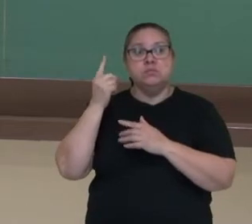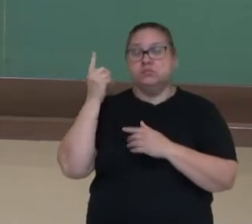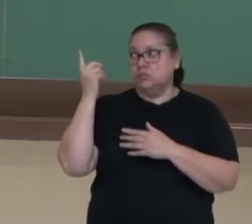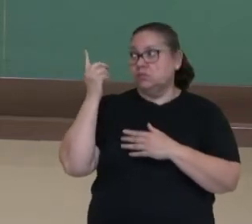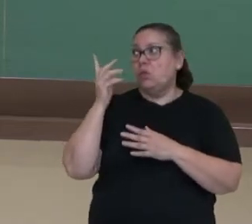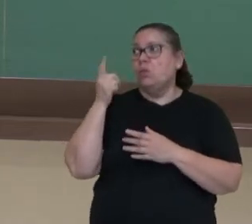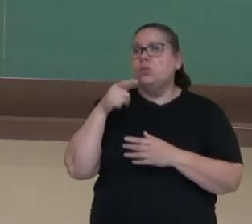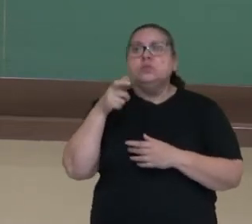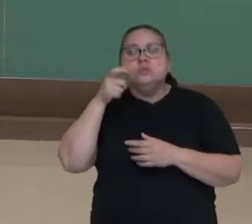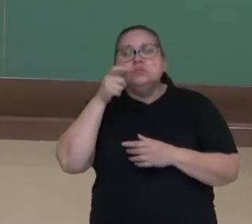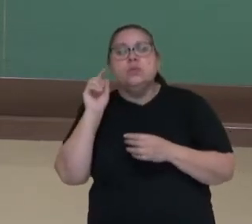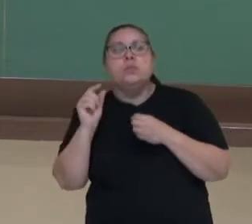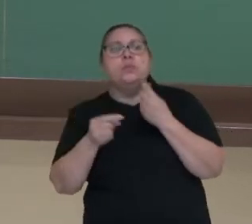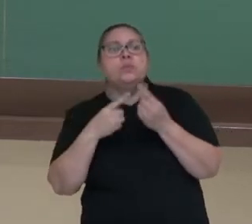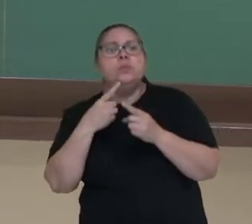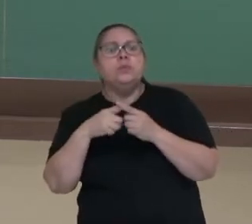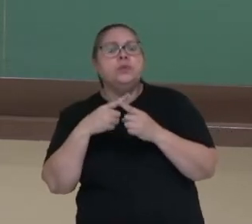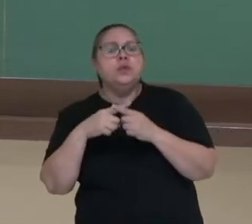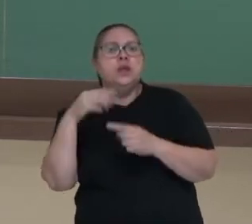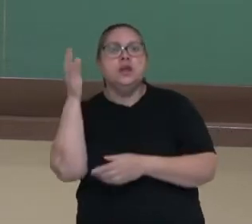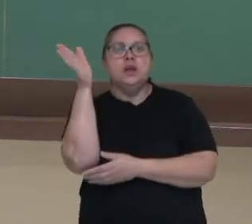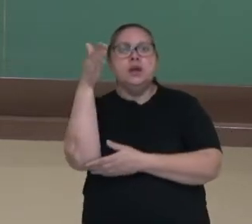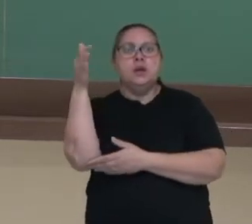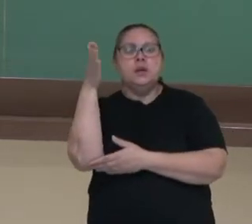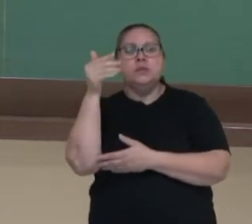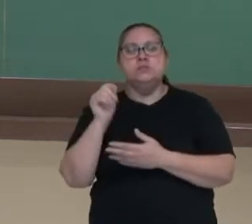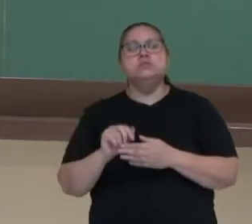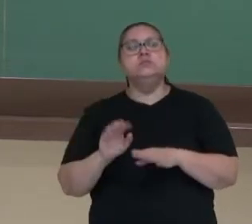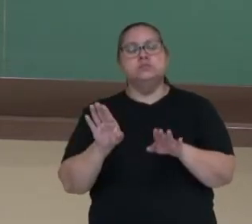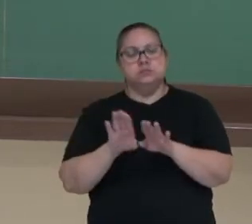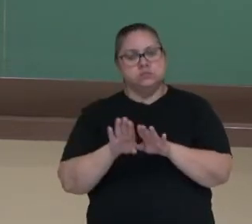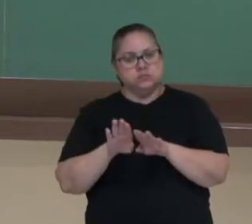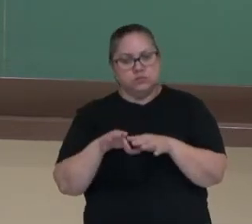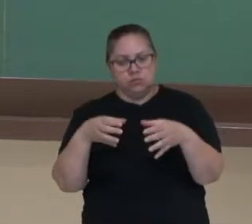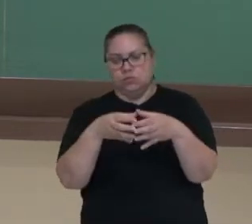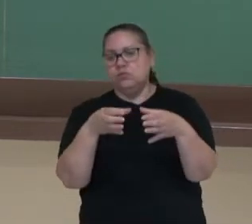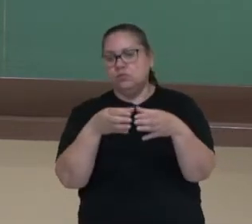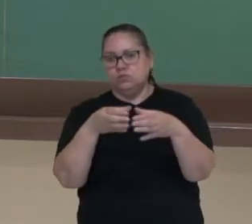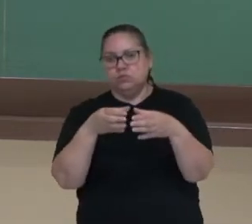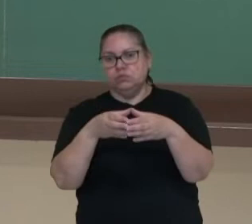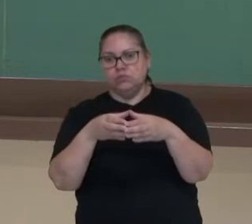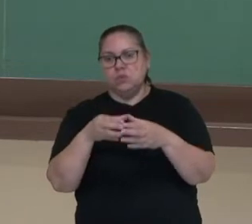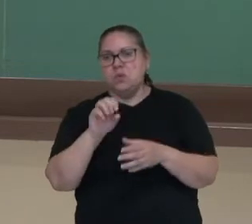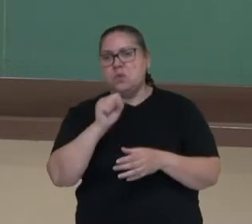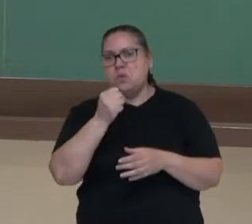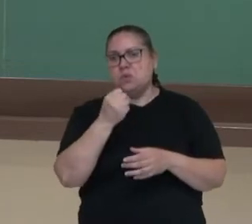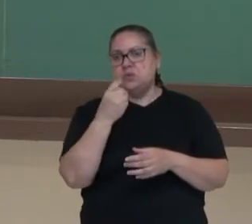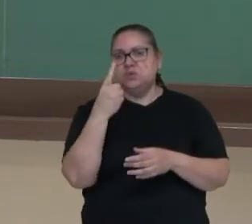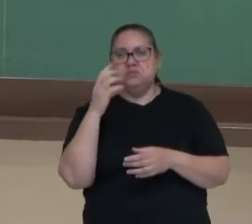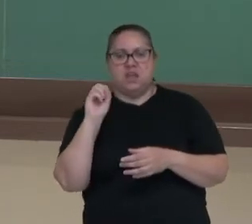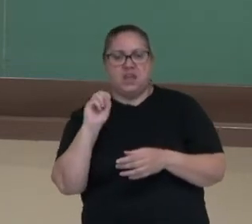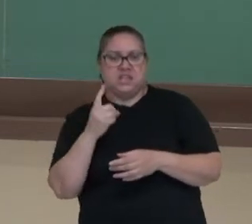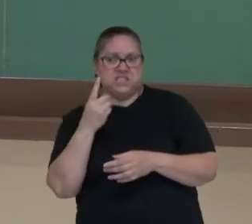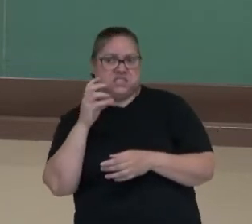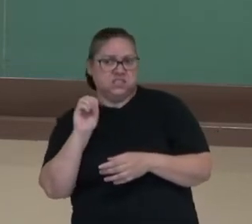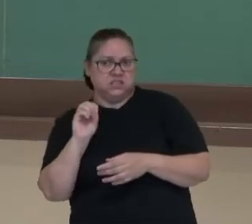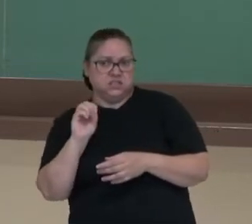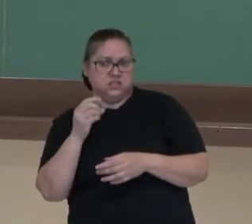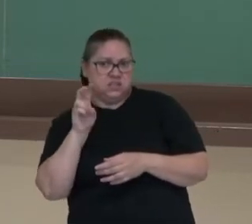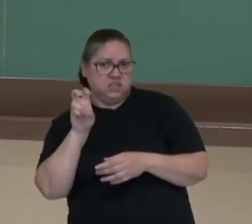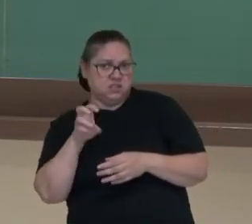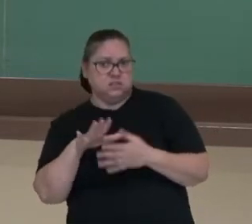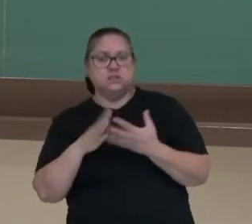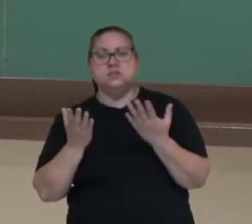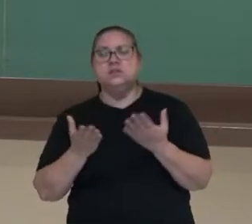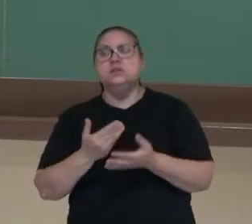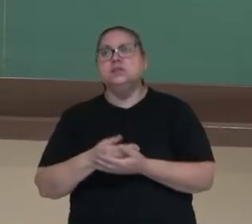Outra curiosidade, por que bandeiras, professor? Realmente os bandeirantes tinham ali um grupo ali, né, de 8, 10, 15, enfim. E normalmente eles tinham